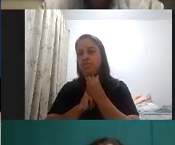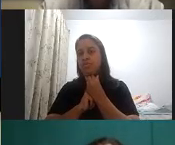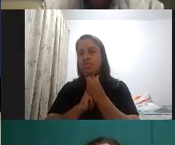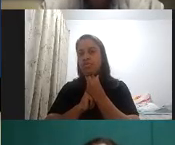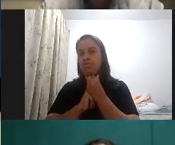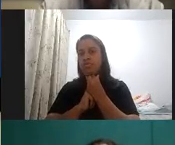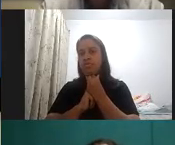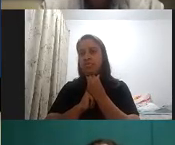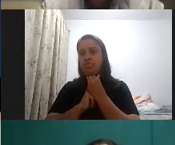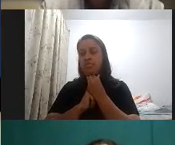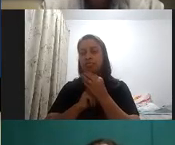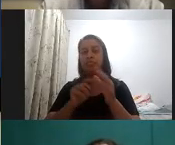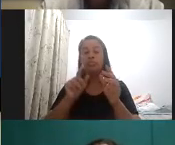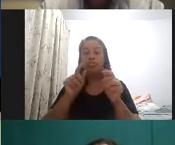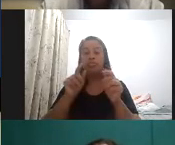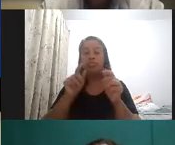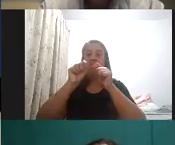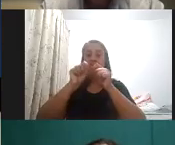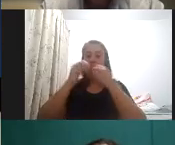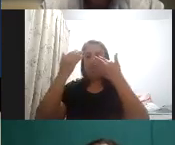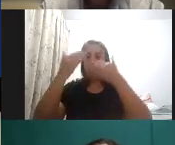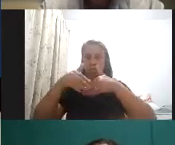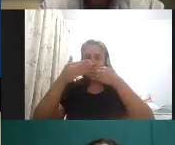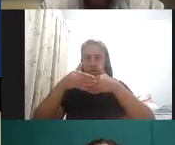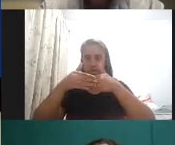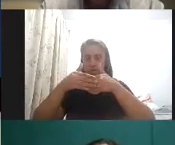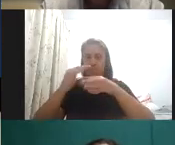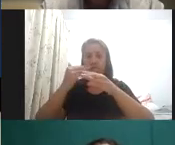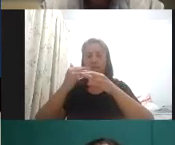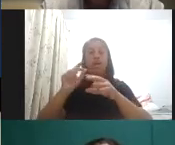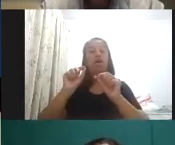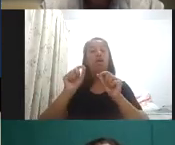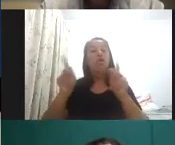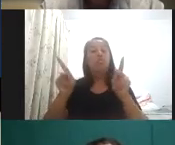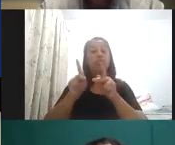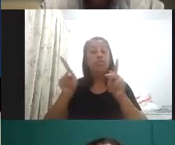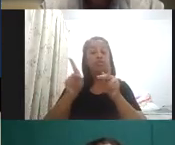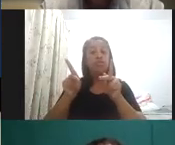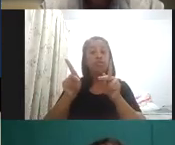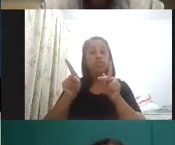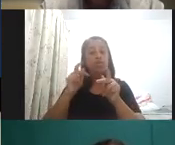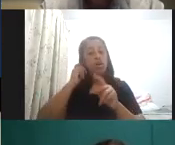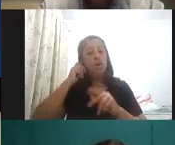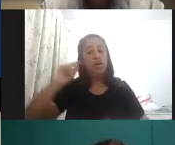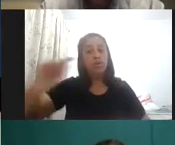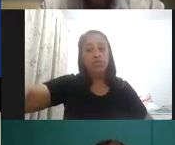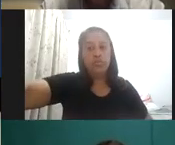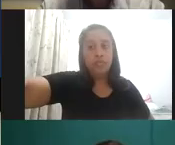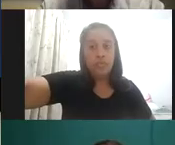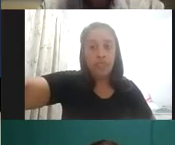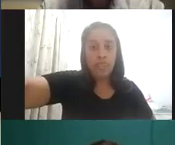um PDFzinho e manda tudo junto. Tá falado? Tranquilo. Então, na Falado terça-feira demais. que vem,